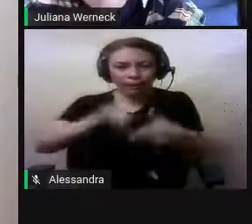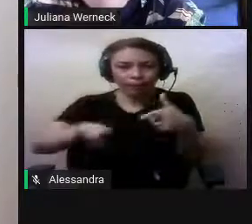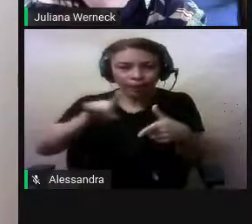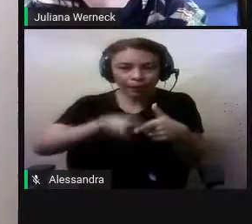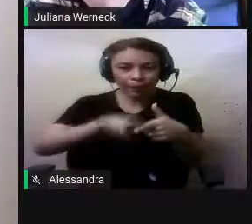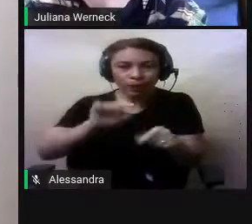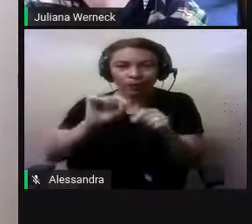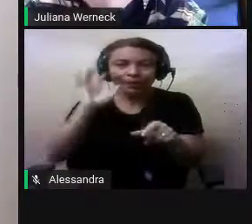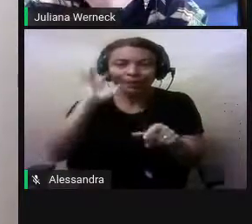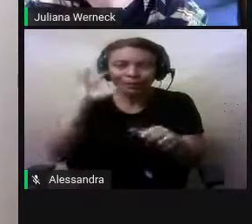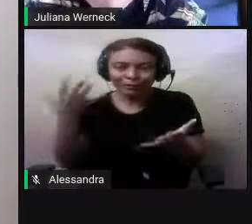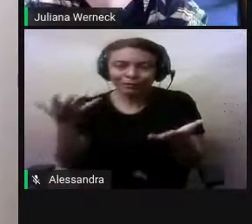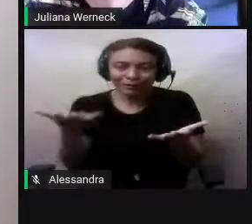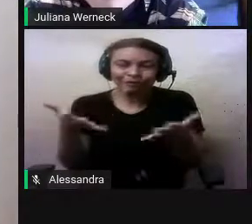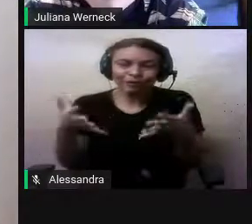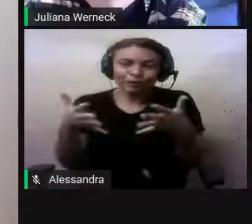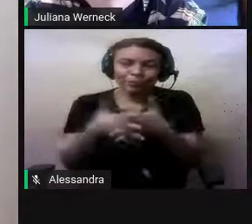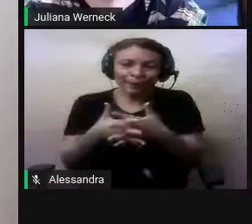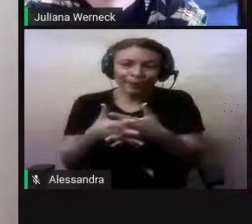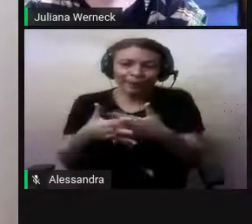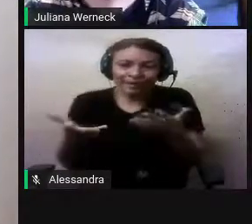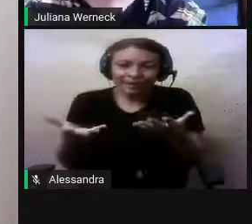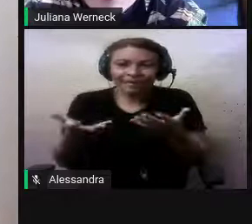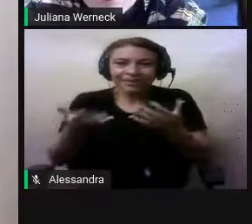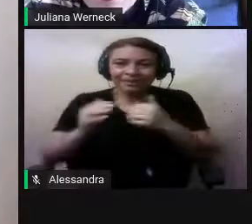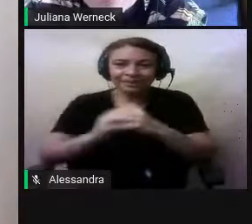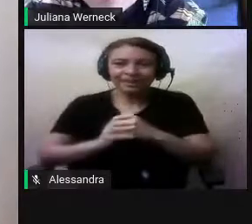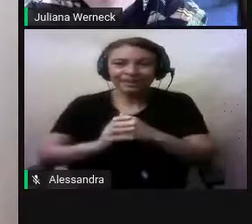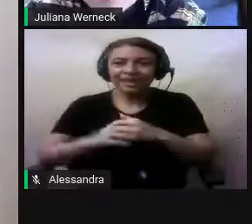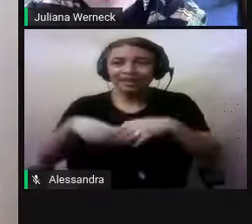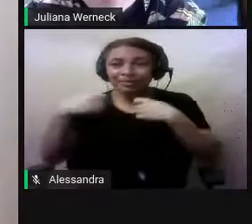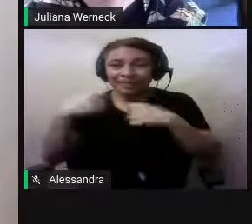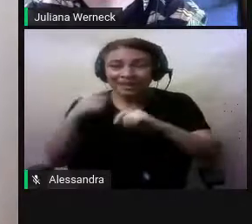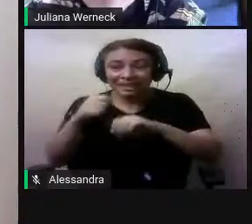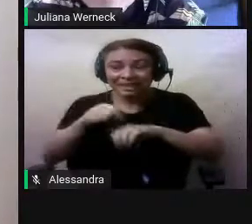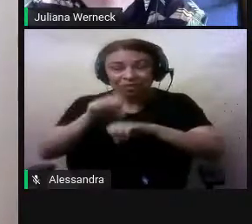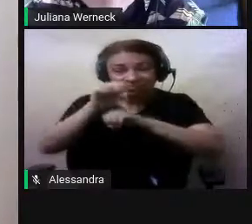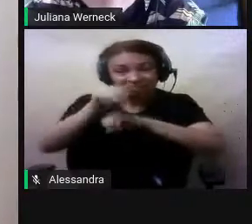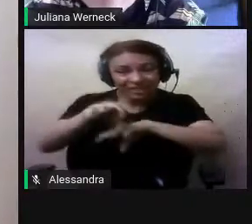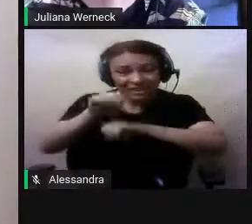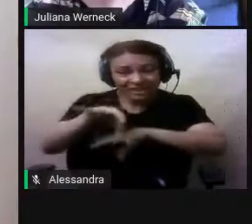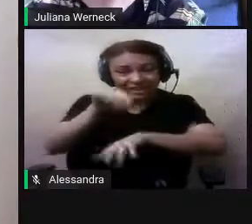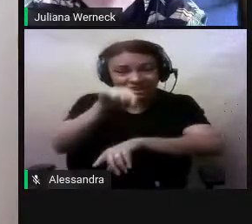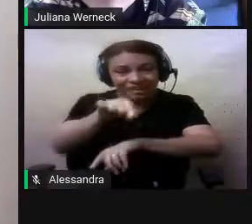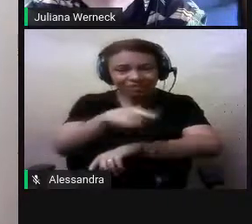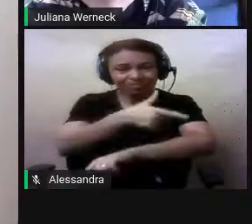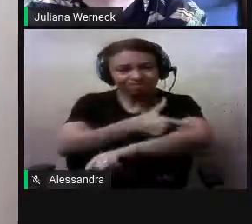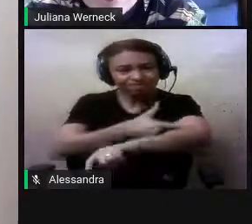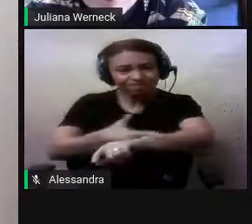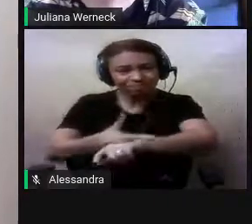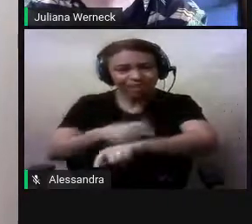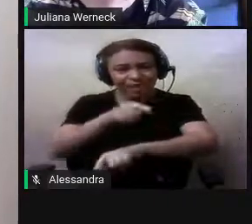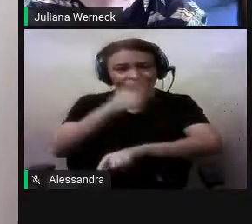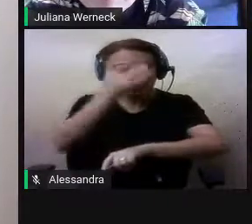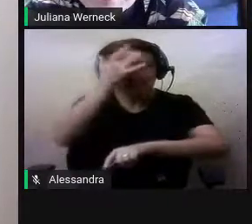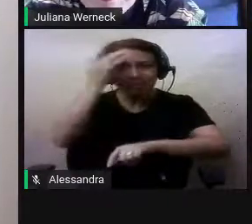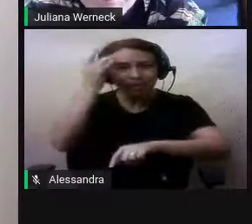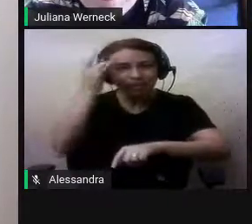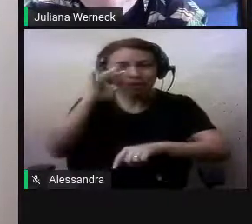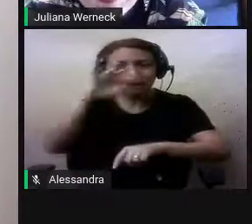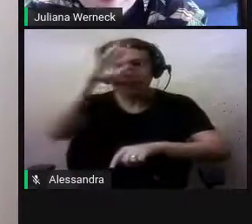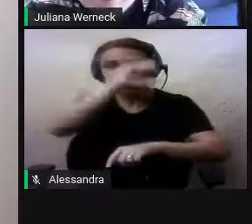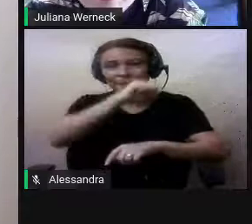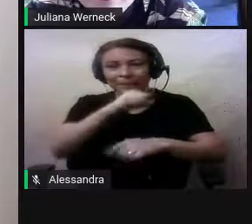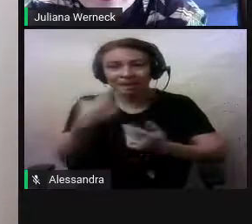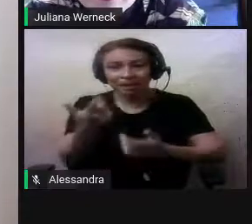Isso é complicado. E aí, então é isso, né? A gente tem que educar as pessoas também, né? E aí também